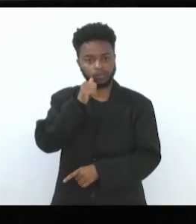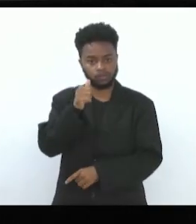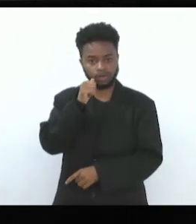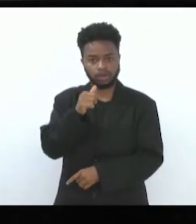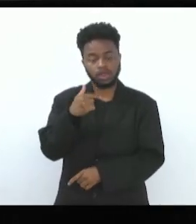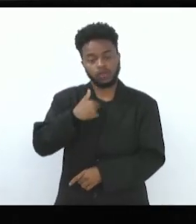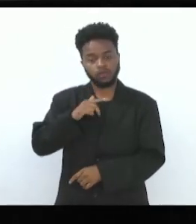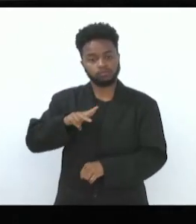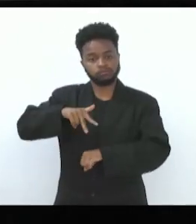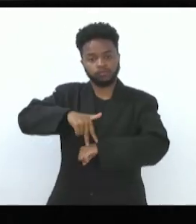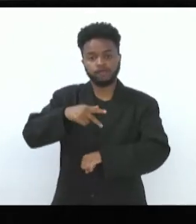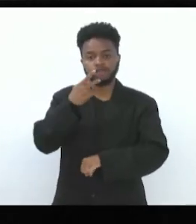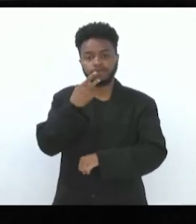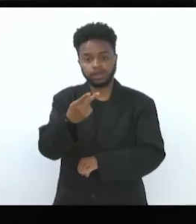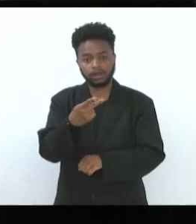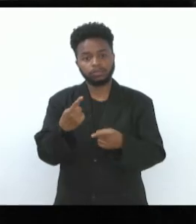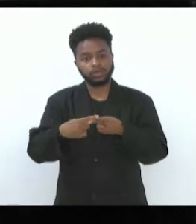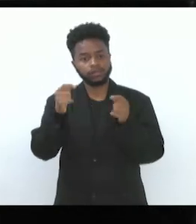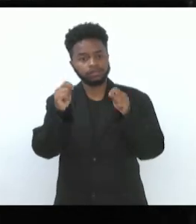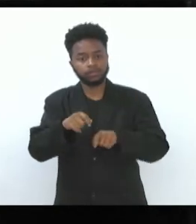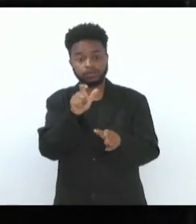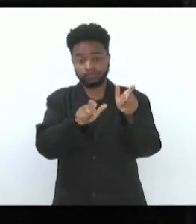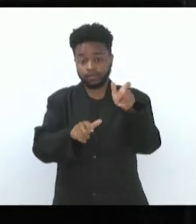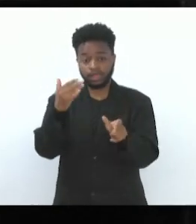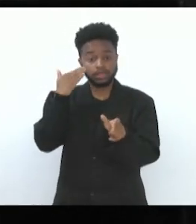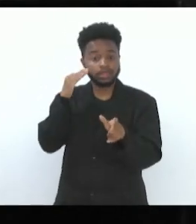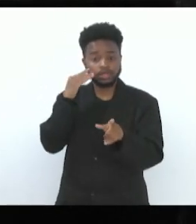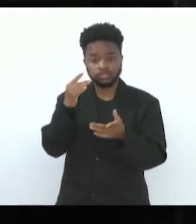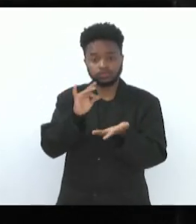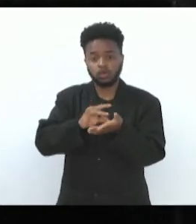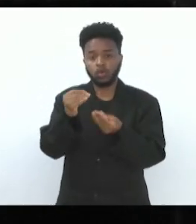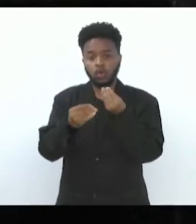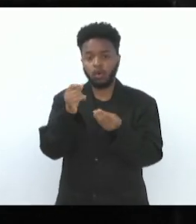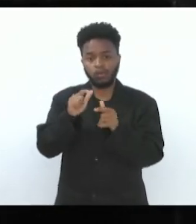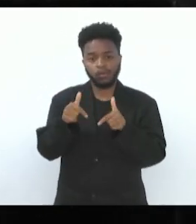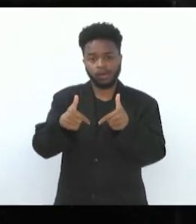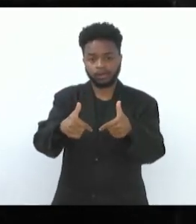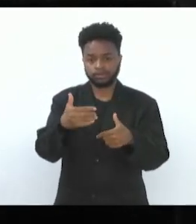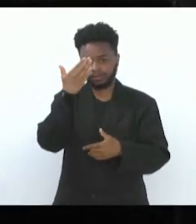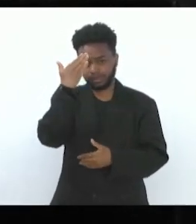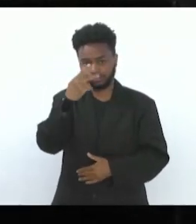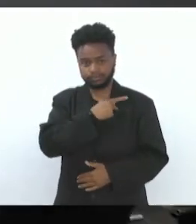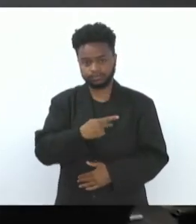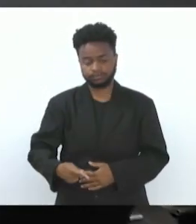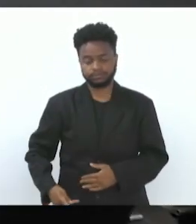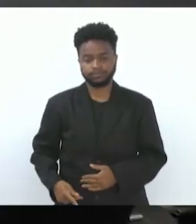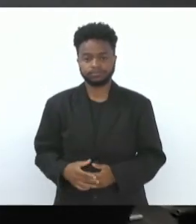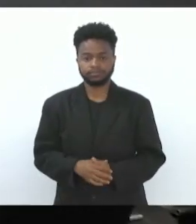aqui eu estou falando para as pessoas entenderem qual é realmente seu caráter. Obrigado, presidente.